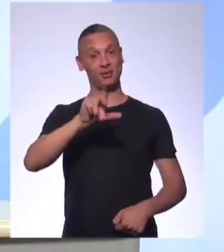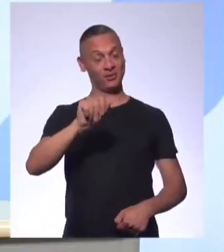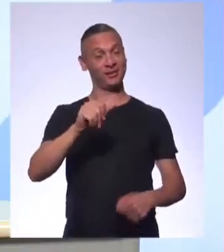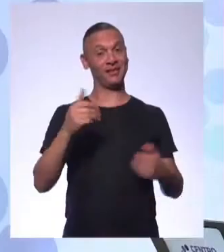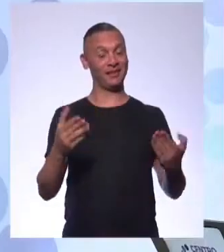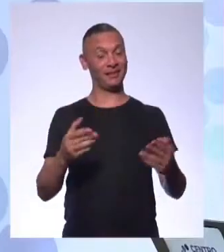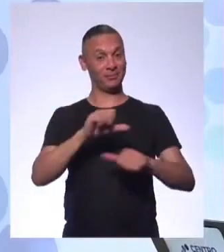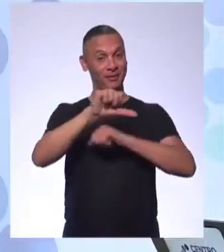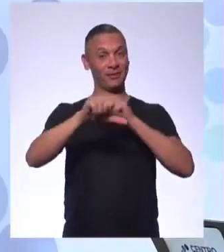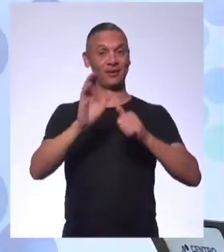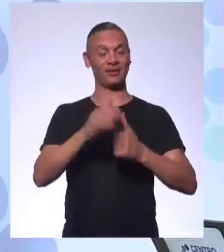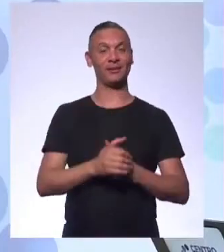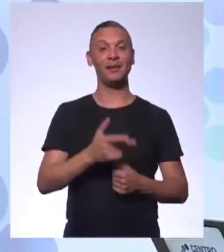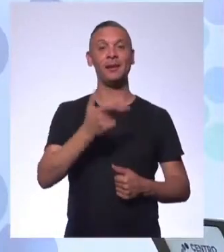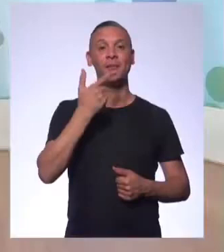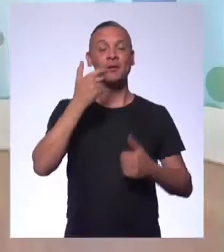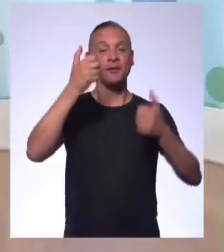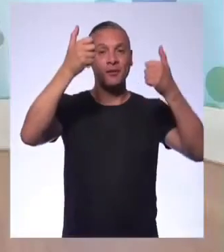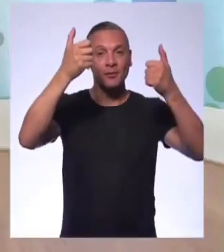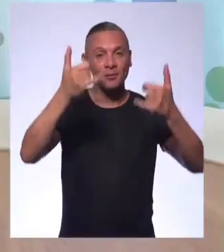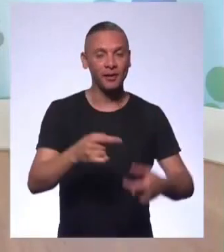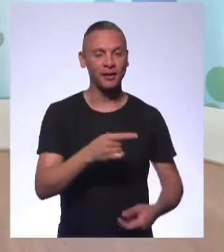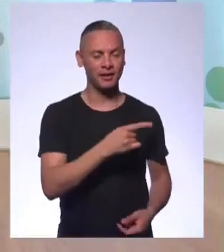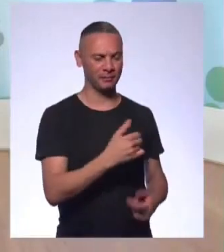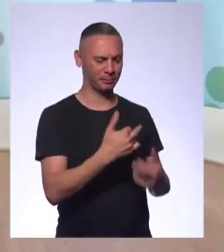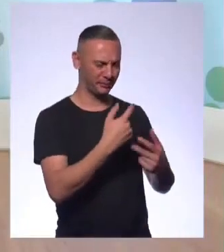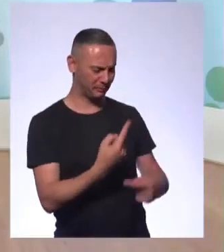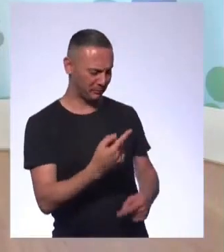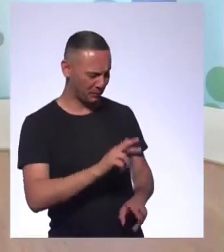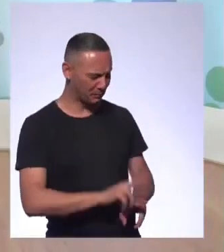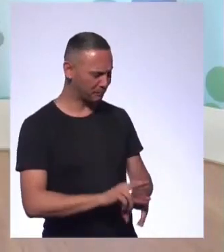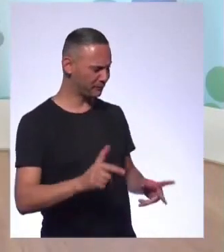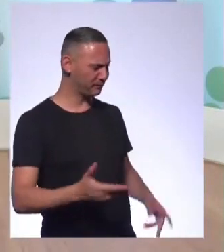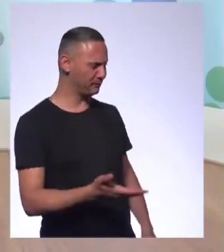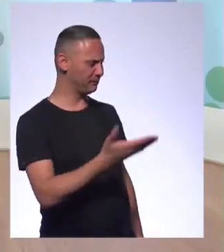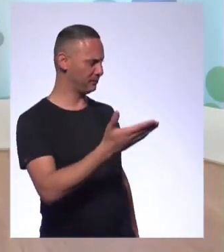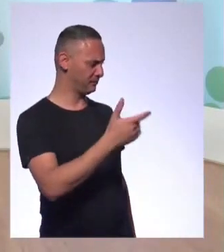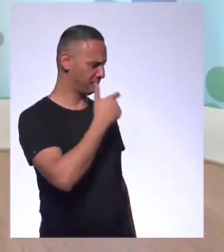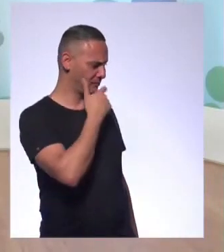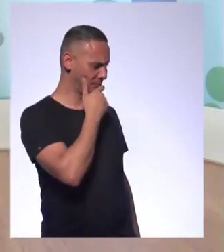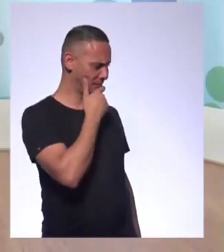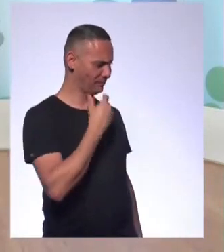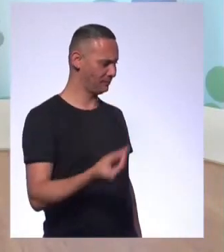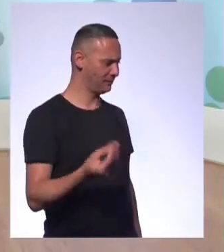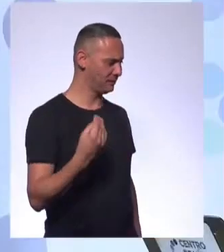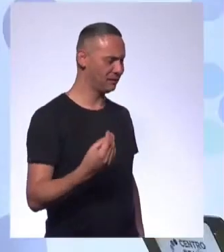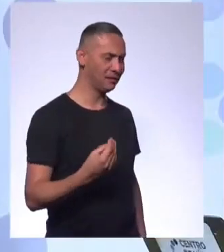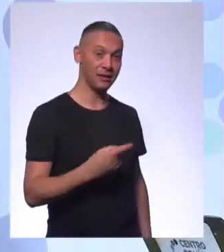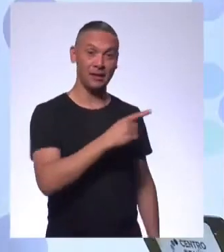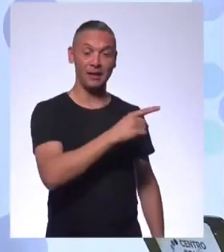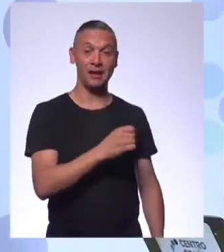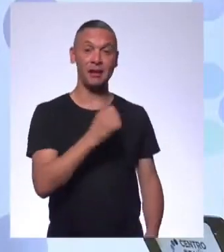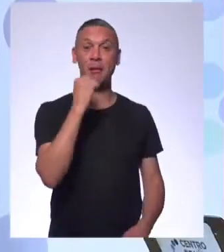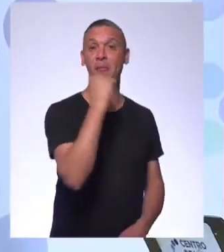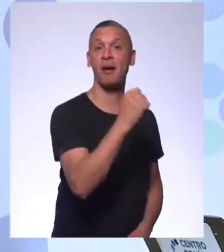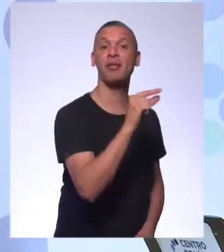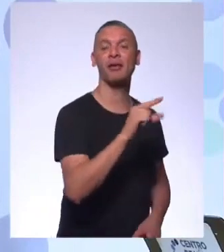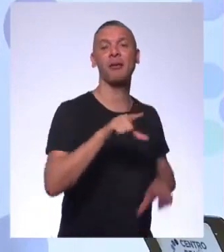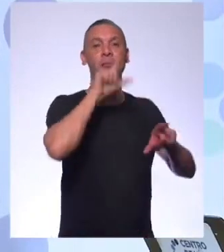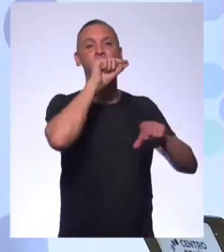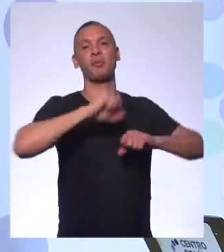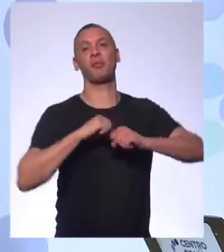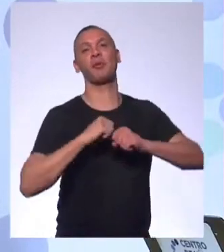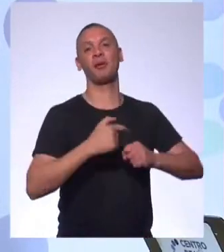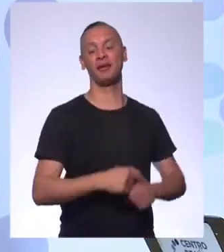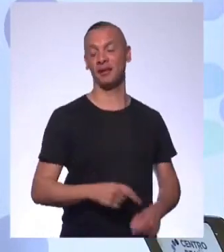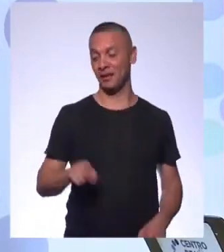respeito. O que o Não, pessoal está falando dizendo? assim, que eles estavam achando que era uma coisa totalmente diferente do que eles estavam Ele pensando, matou um né? pintinho. Mas, gente, por Ó, favor. tem aluna aqui também que falou que já